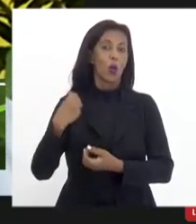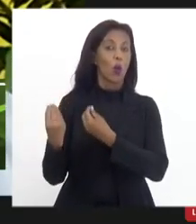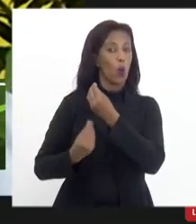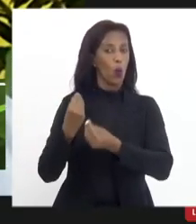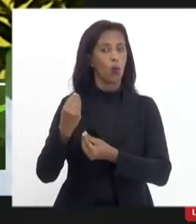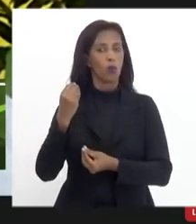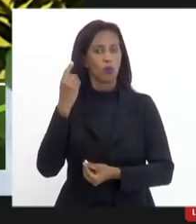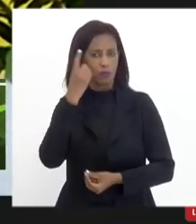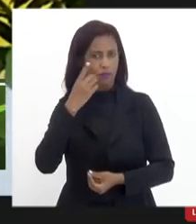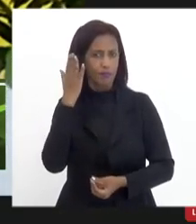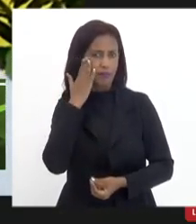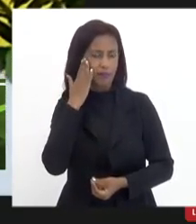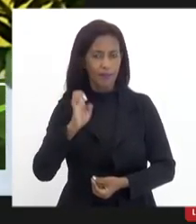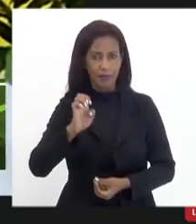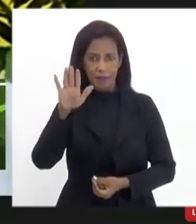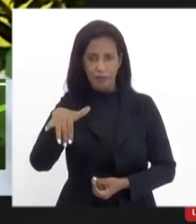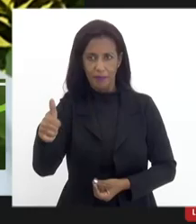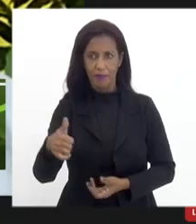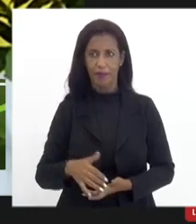bem,